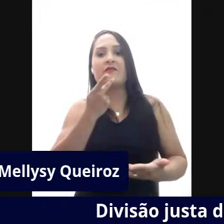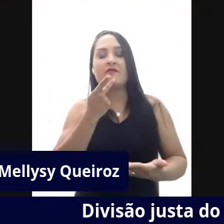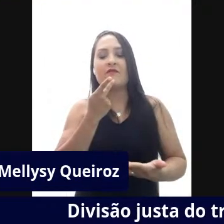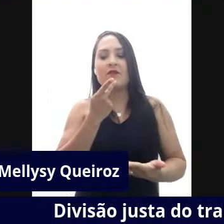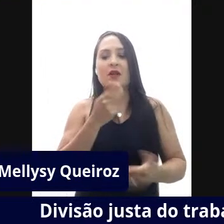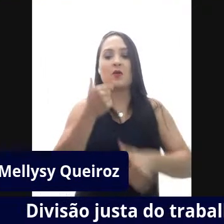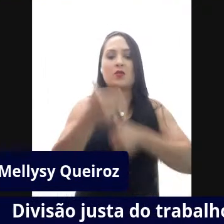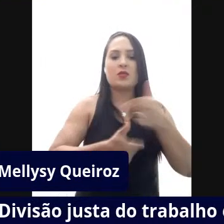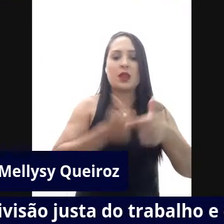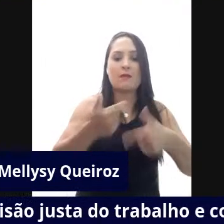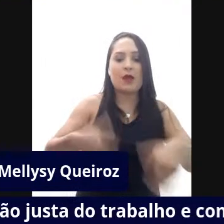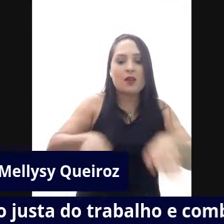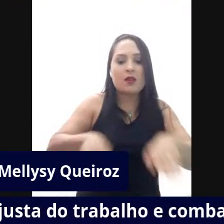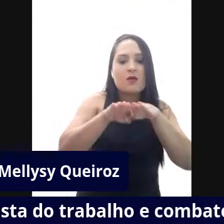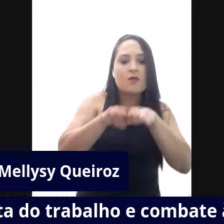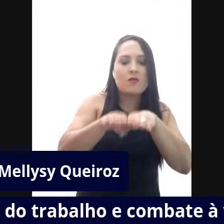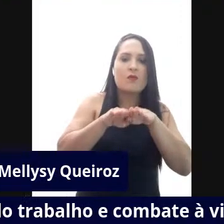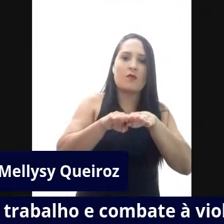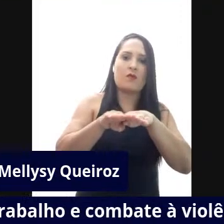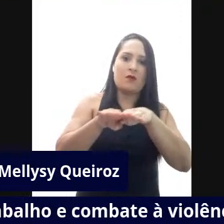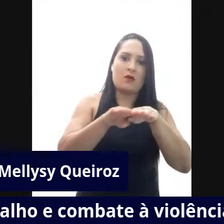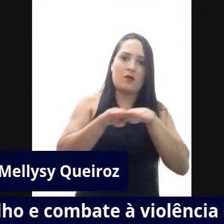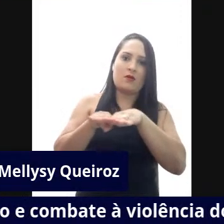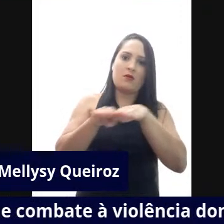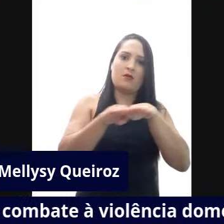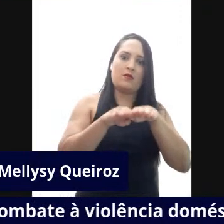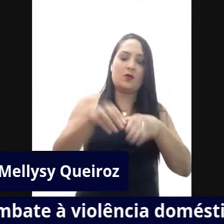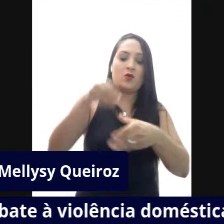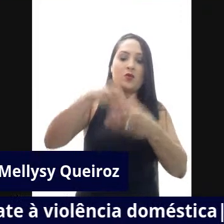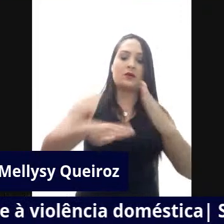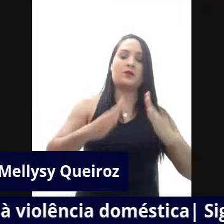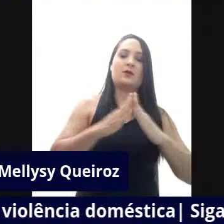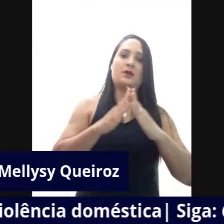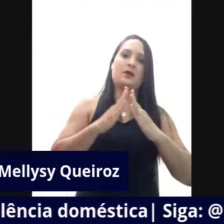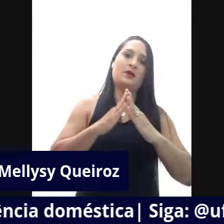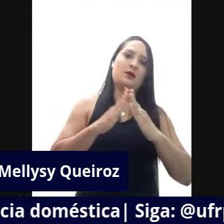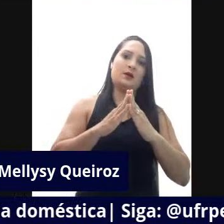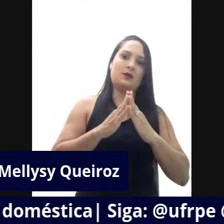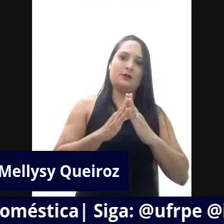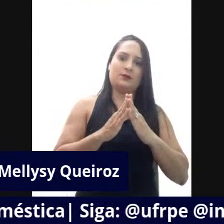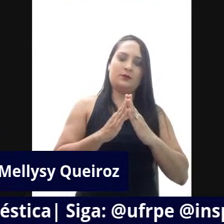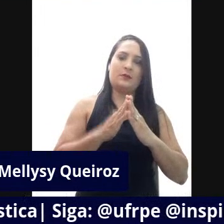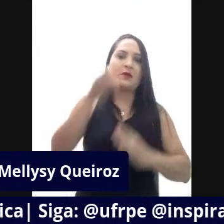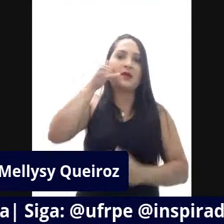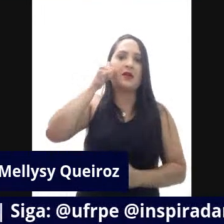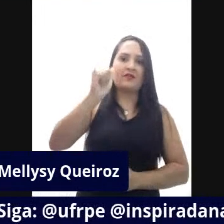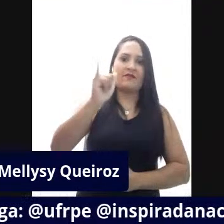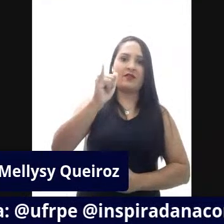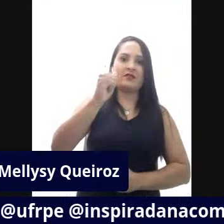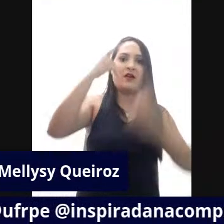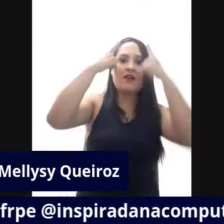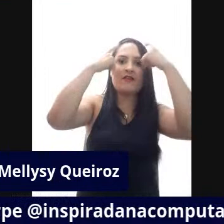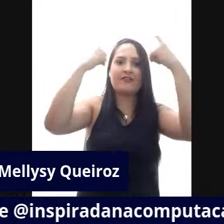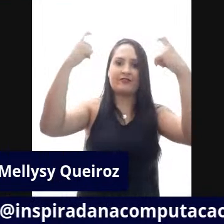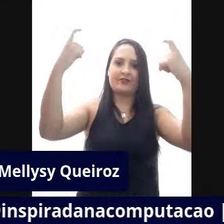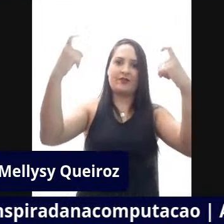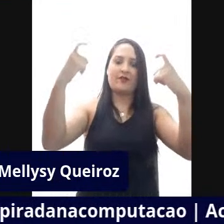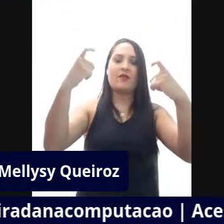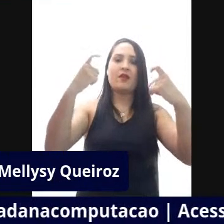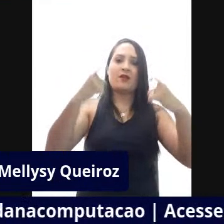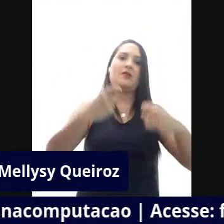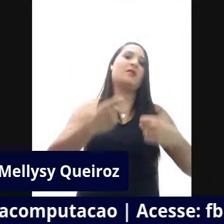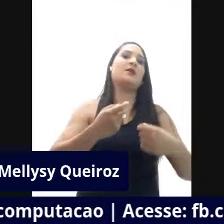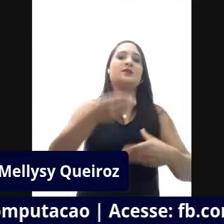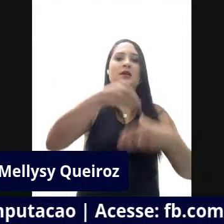às violências, a gente precisa fazer um recorte. A gente sabe que o